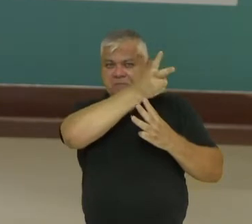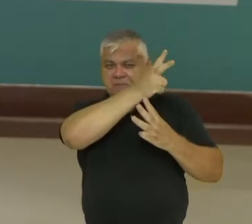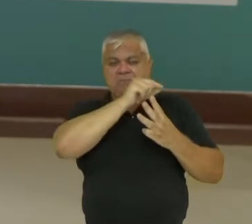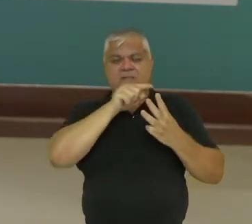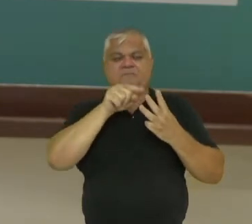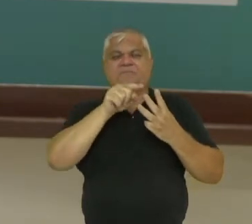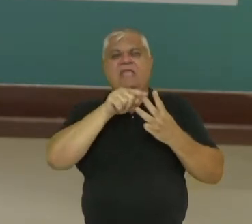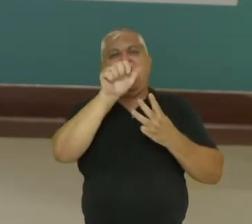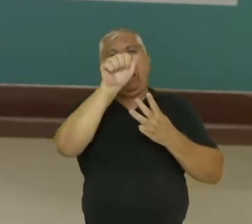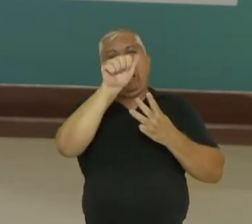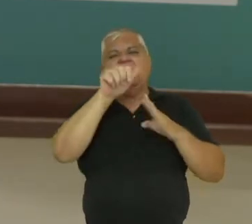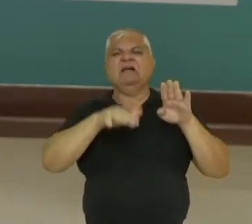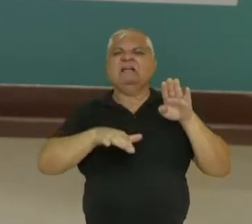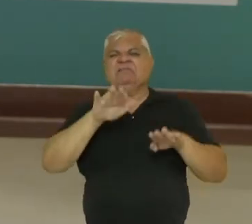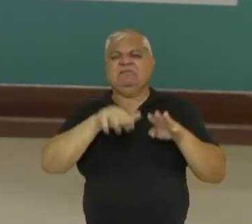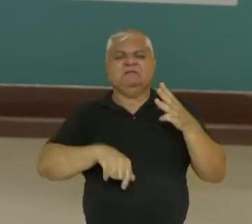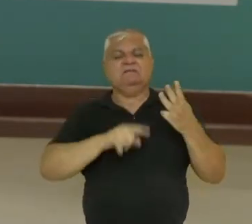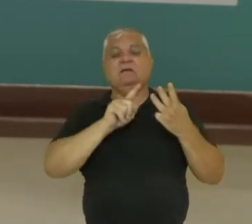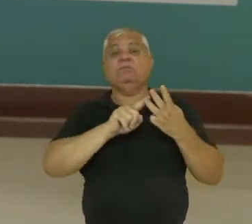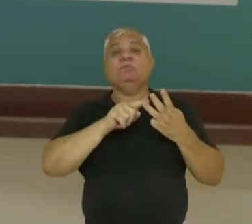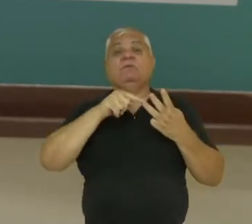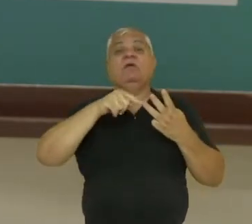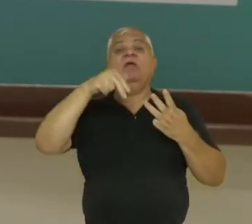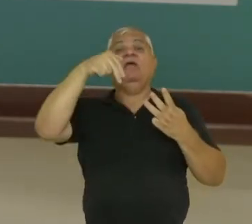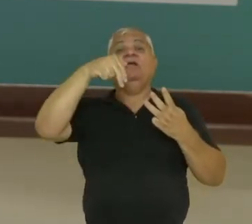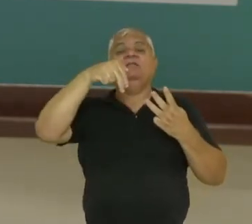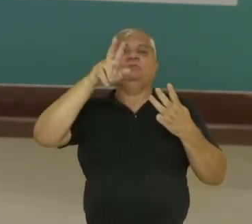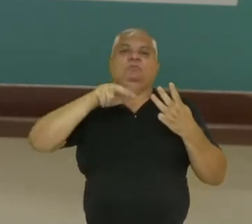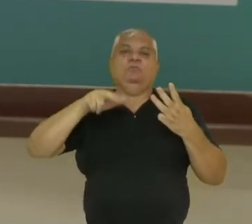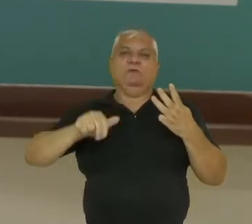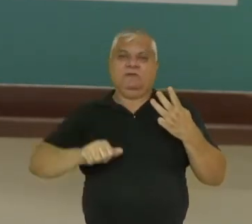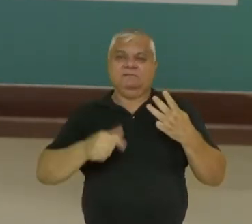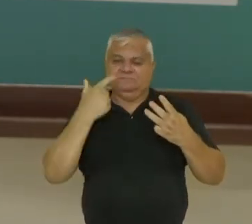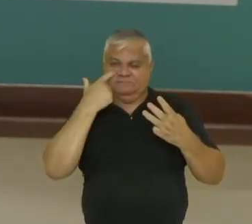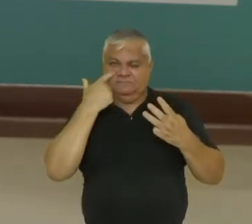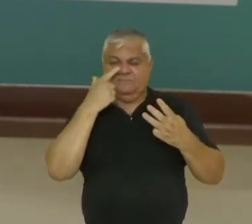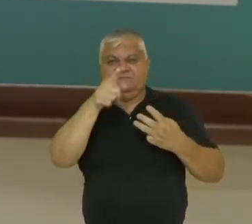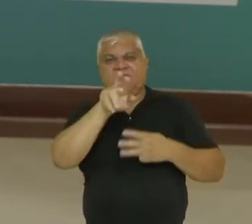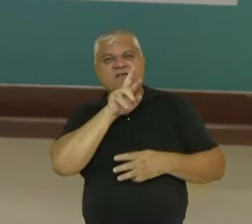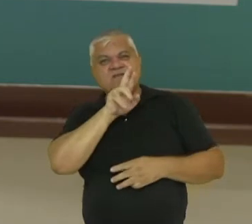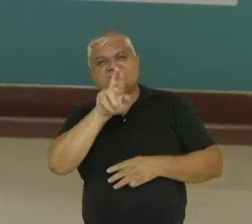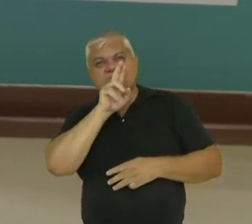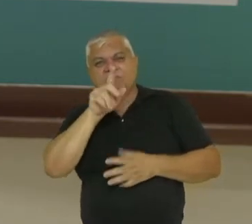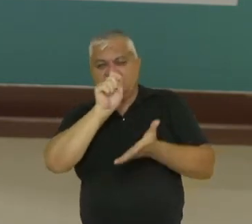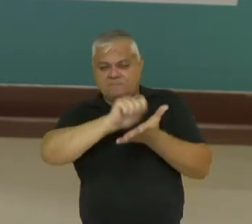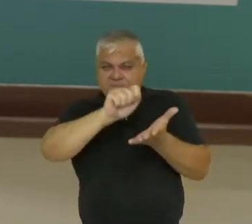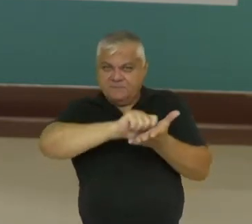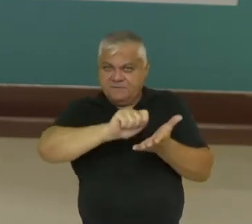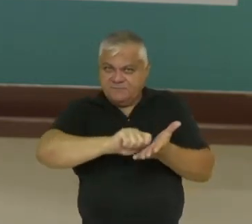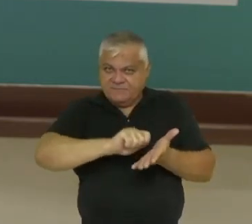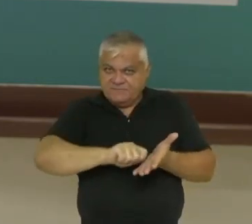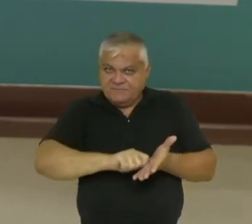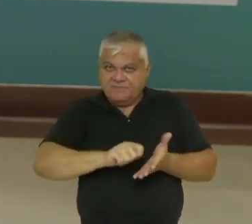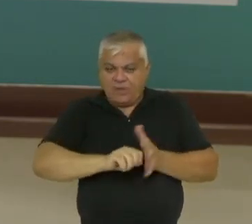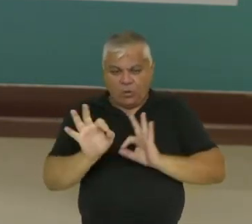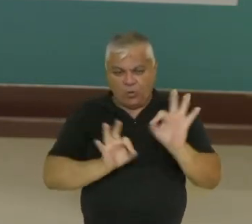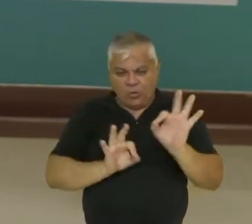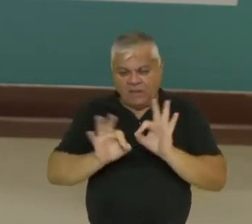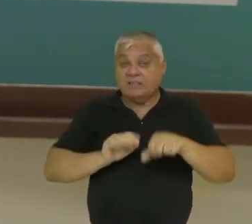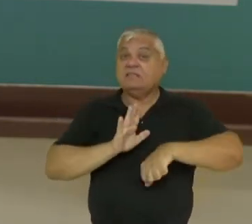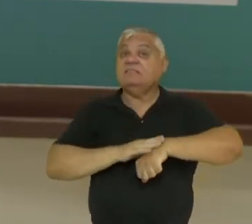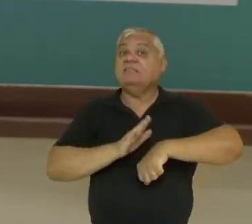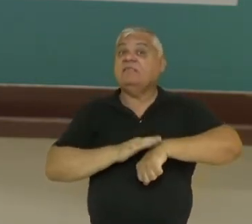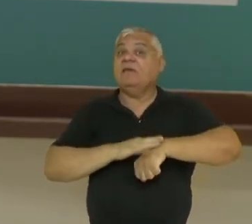perguntas de cada vez e depois a gente vai discutir. Então vocês podem ir lá no caderninho anotar rapidamente, vai dar um tempinho pequeno